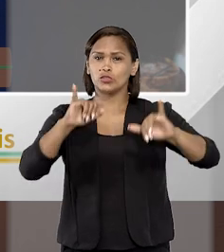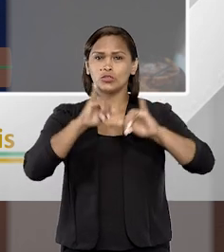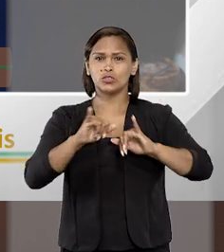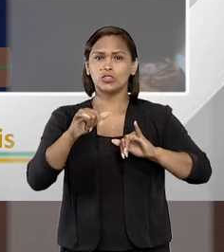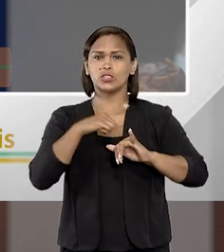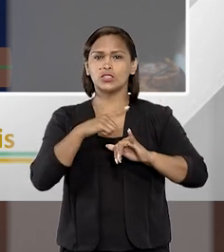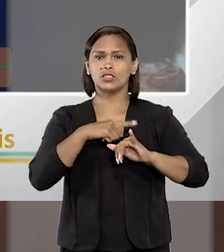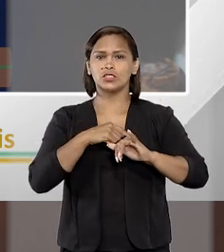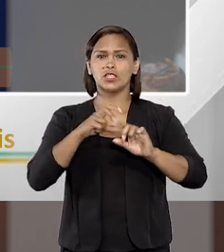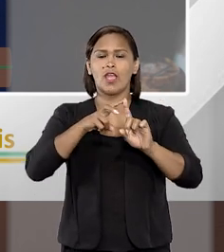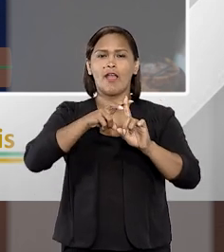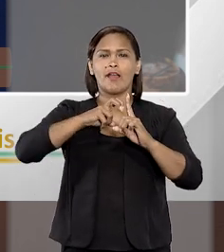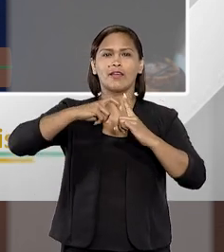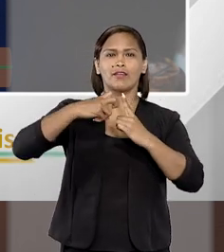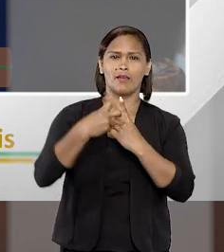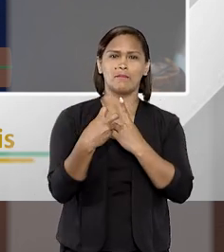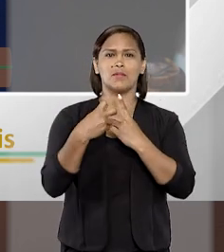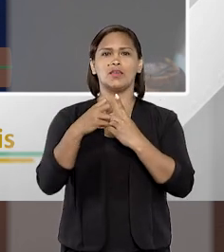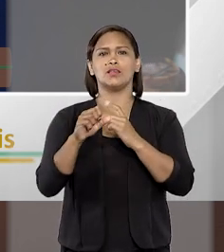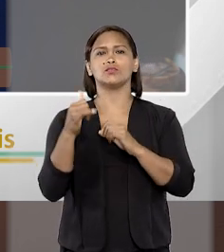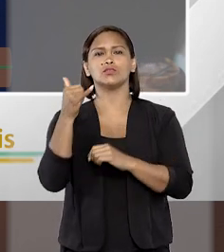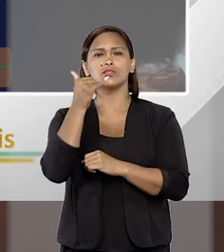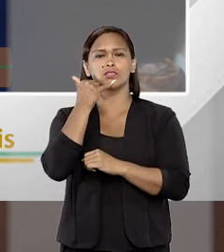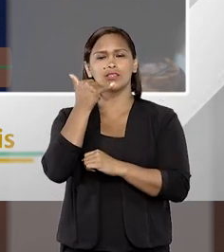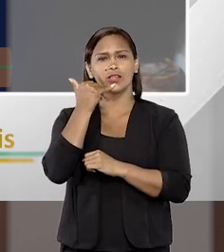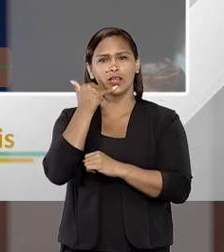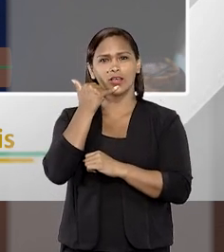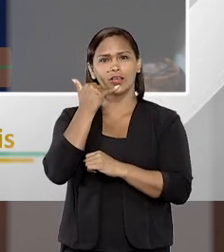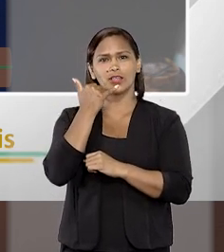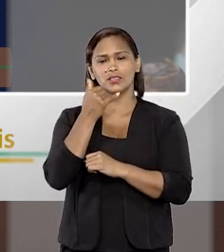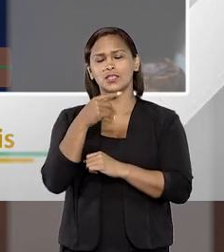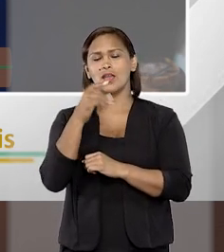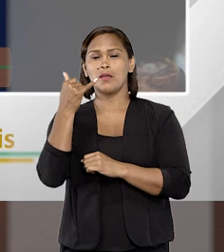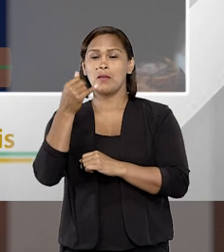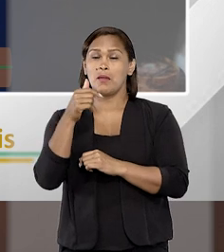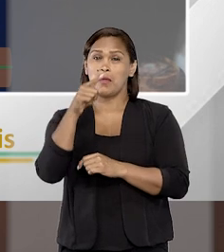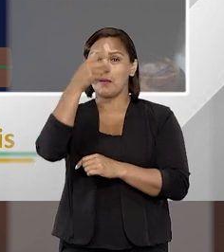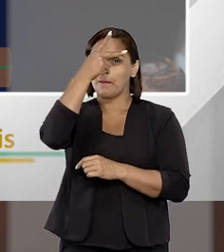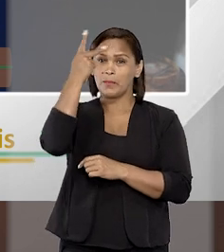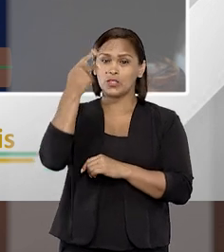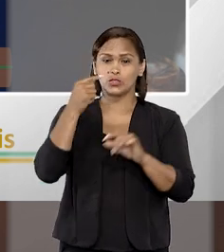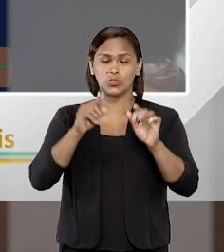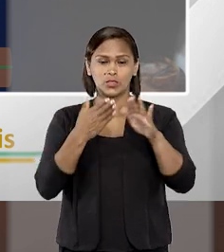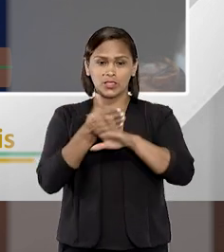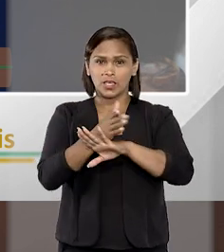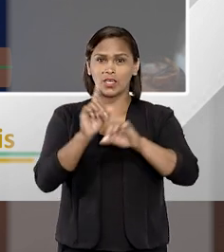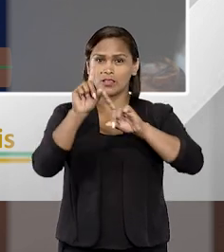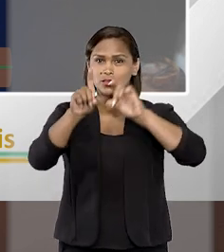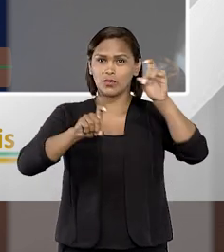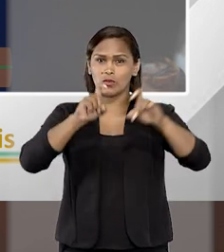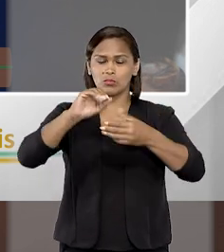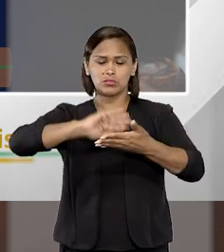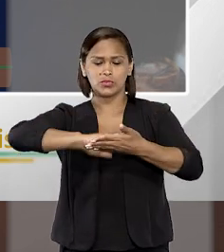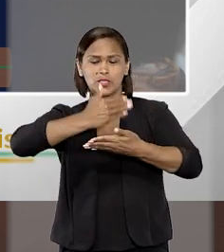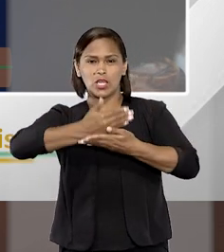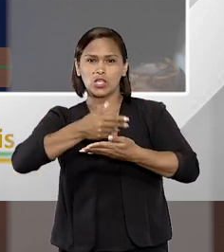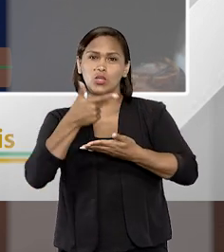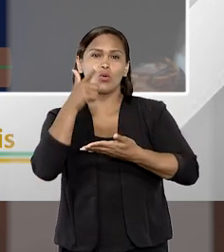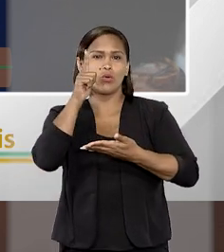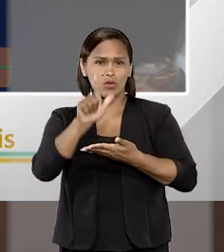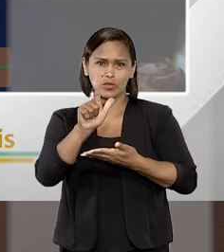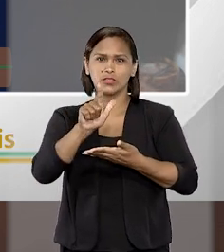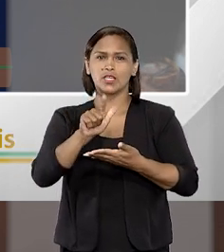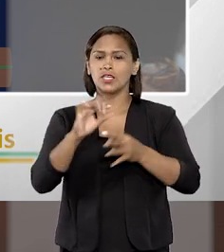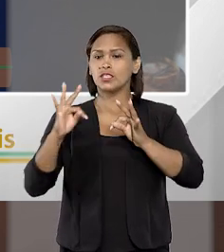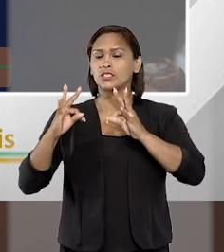de rastreamento de celulares pessoas conseguem entrar nos nossos computadores Então